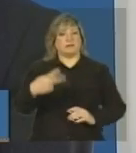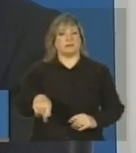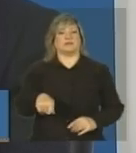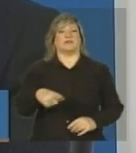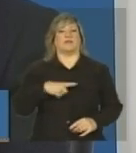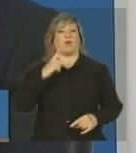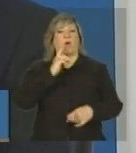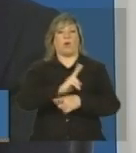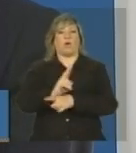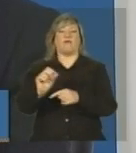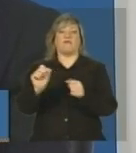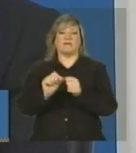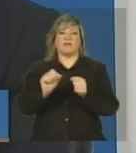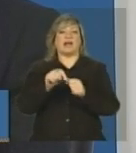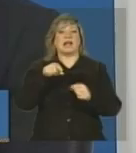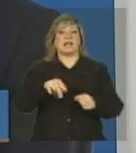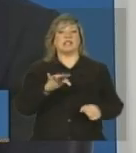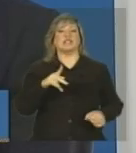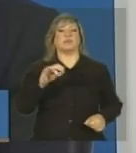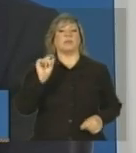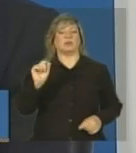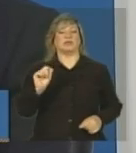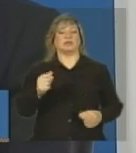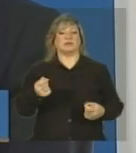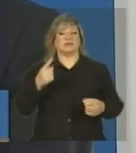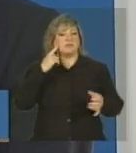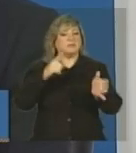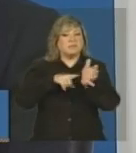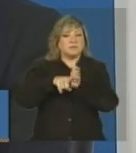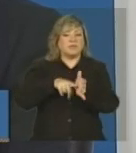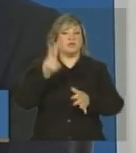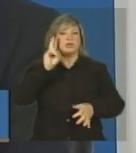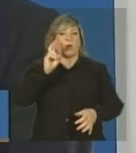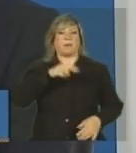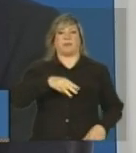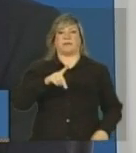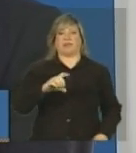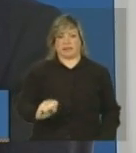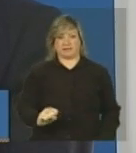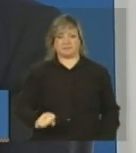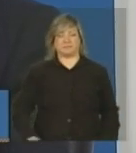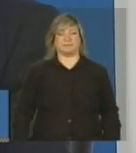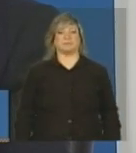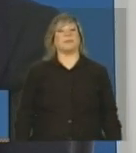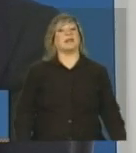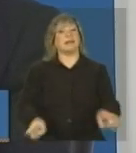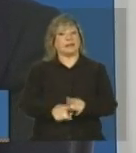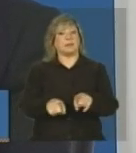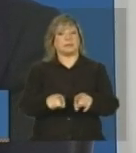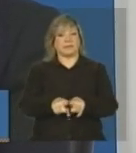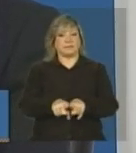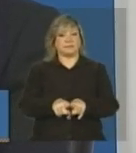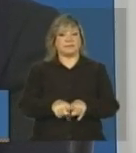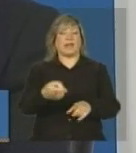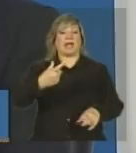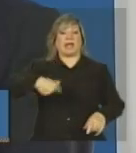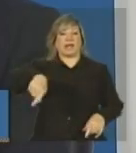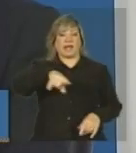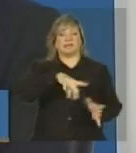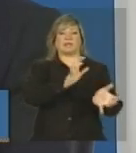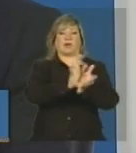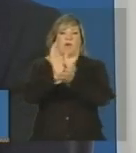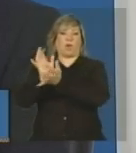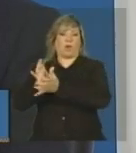fazem esse tipo de levantamento em relação ao Ministério do Desenvolvimento Social. Além disso, esses órgãos